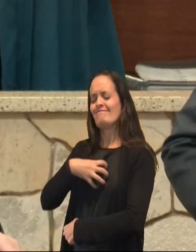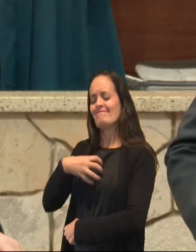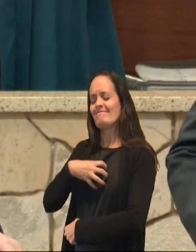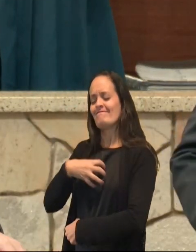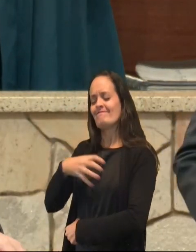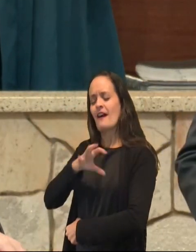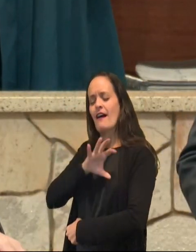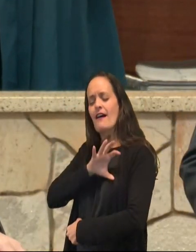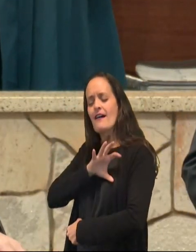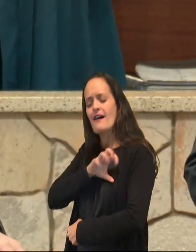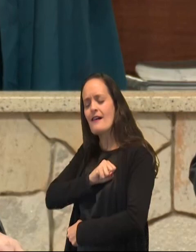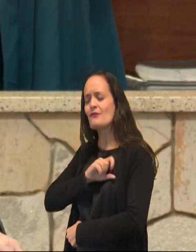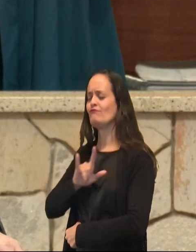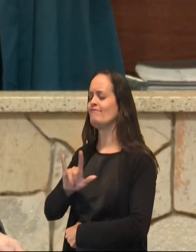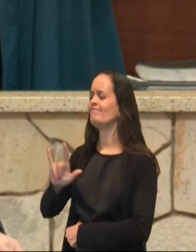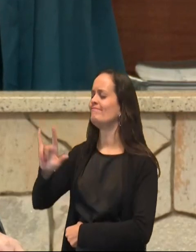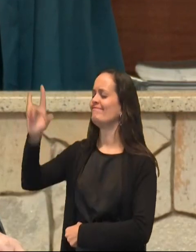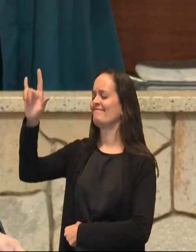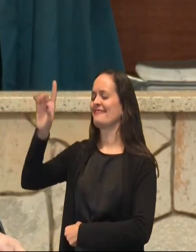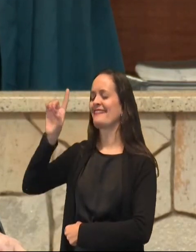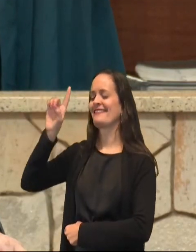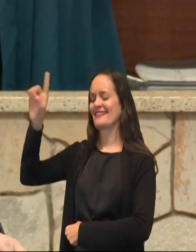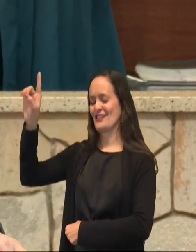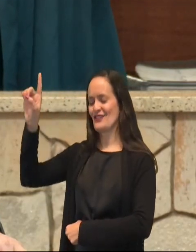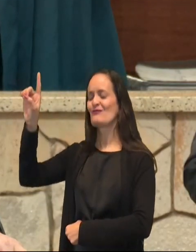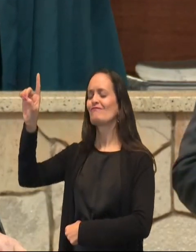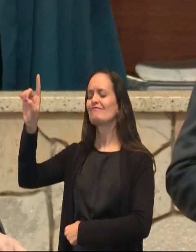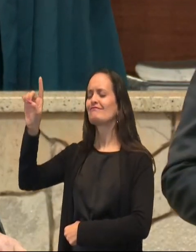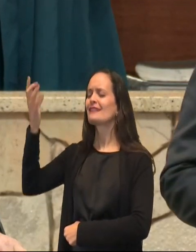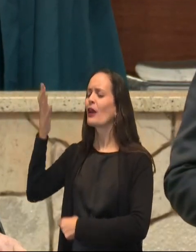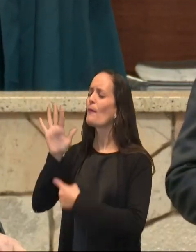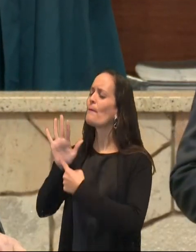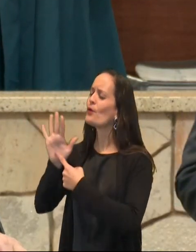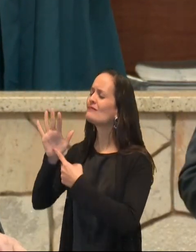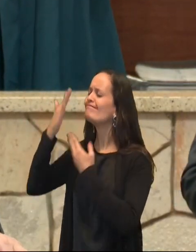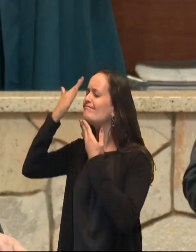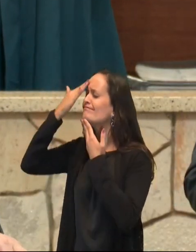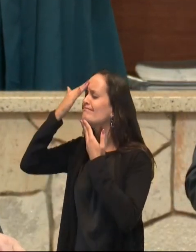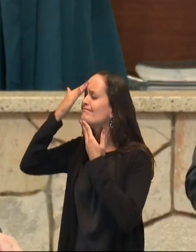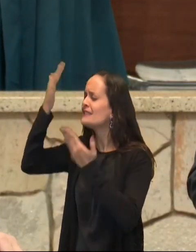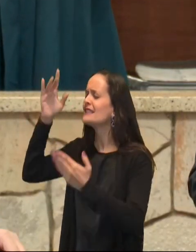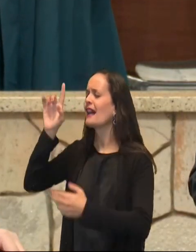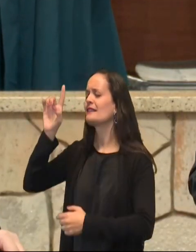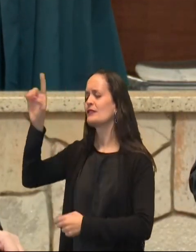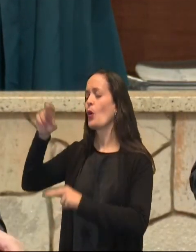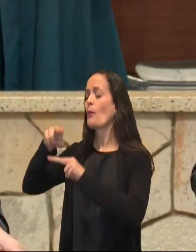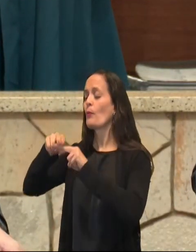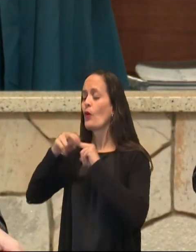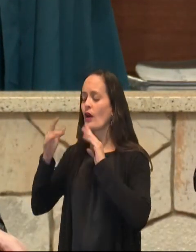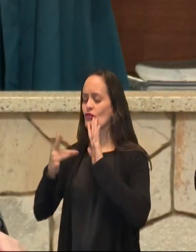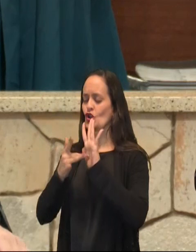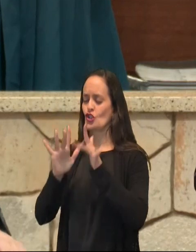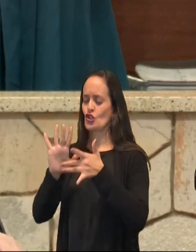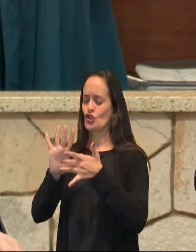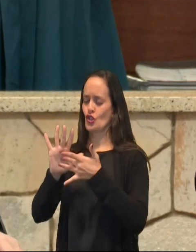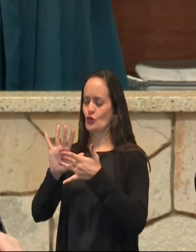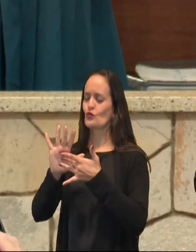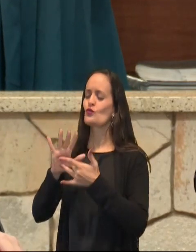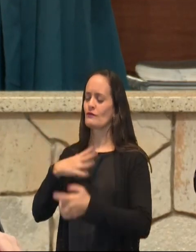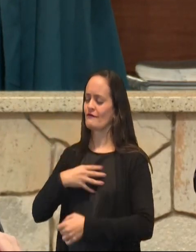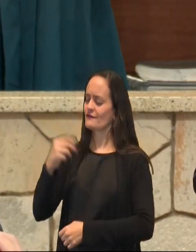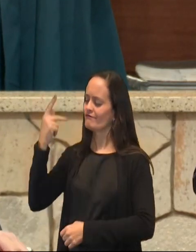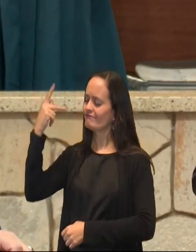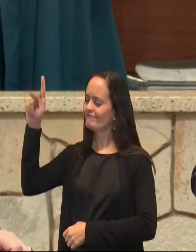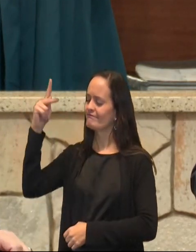por Ti, queremos expressar a gratidão que nós temos pelo Teu Filho Jesus, que nos